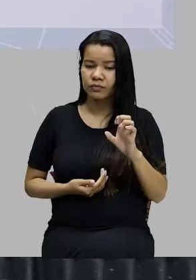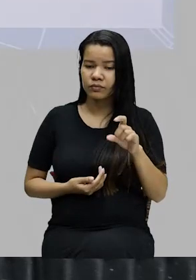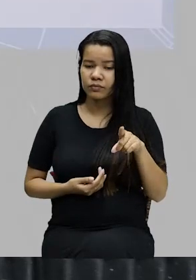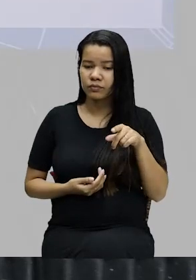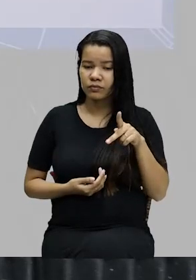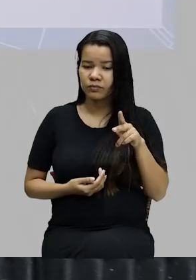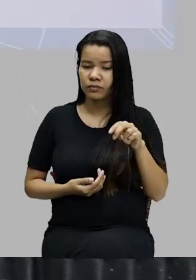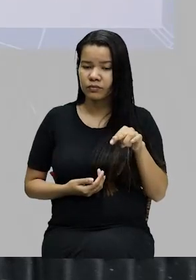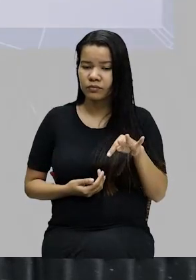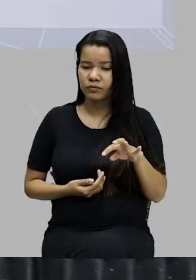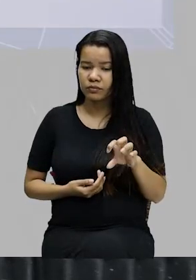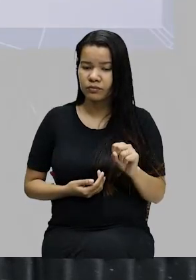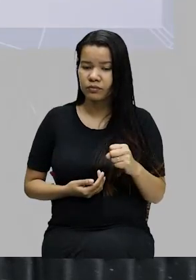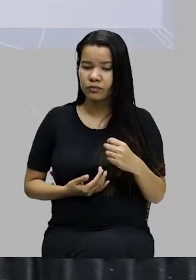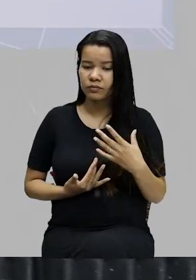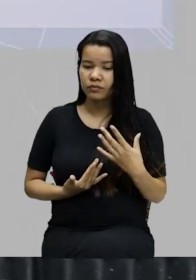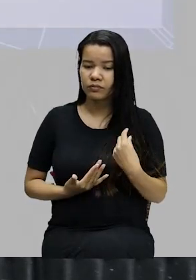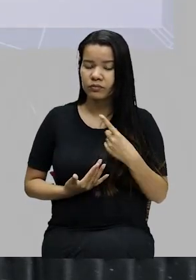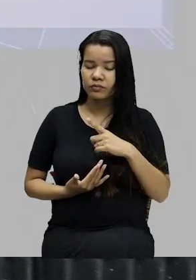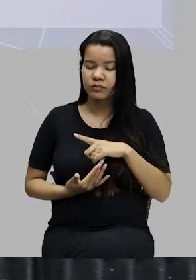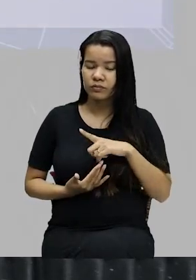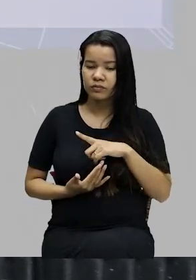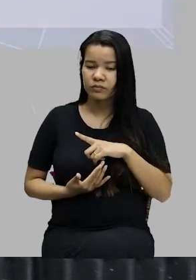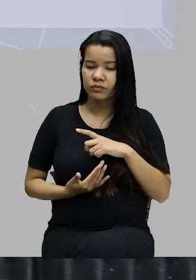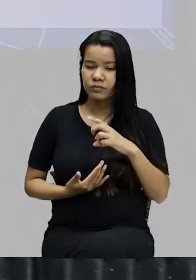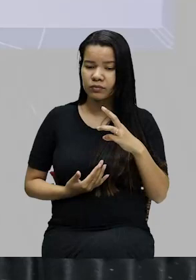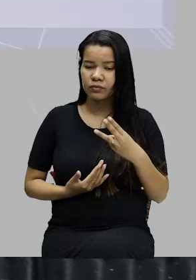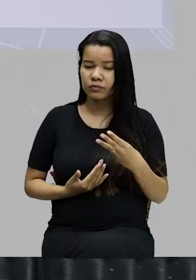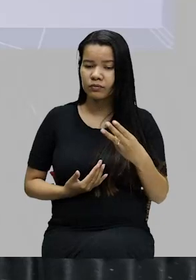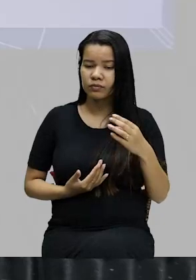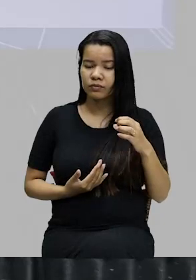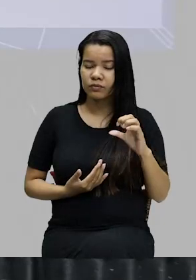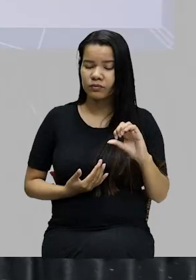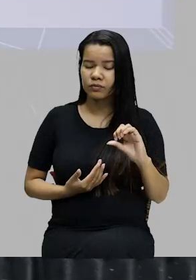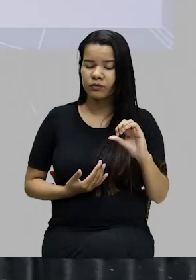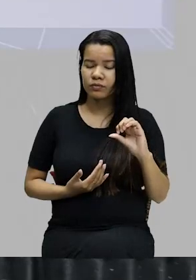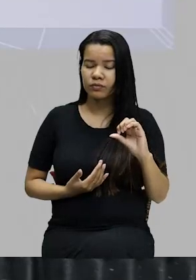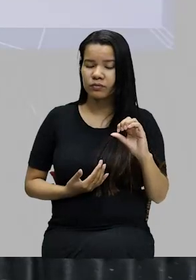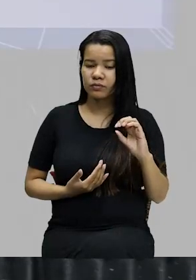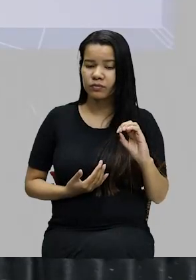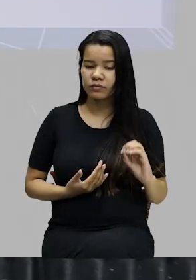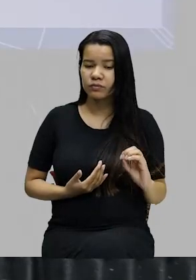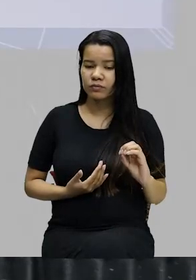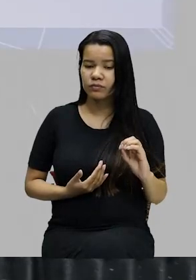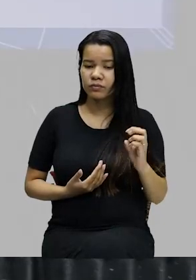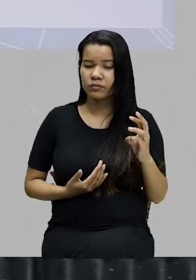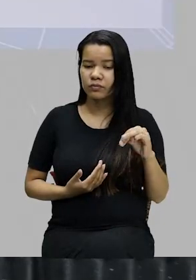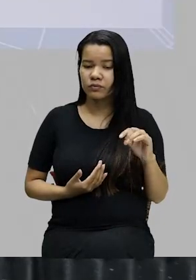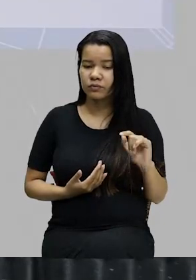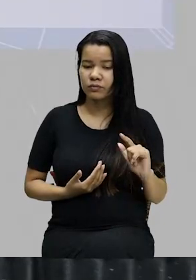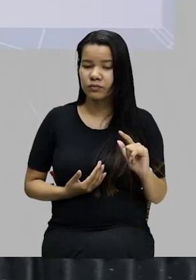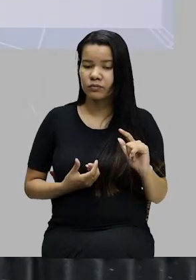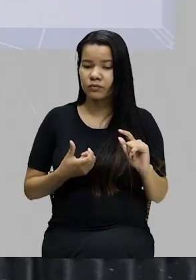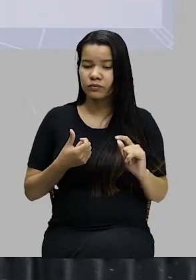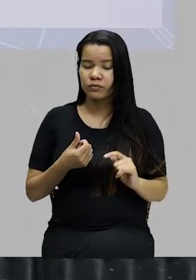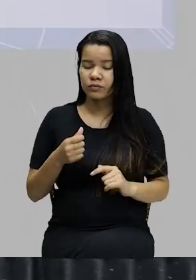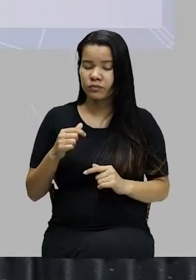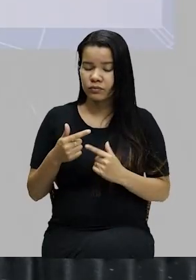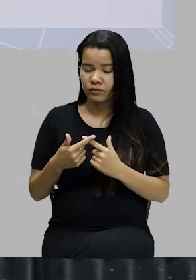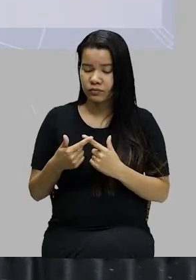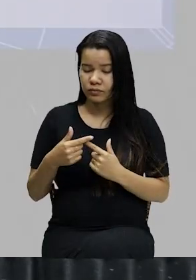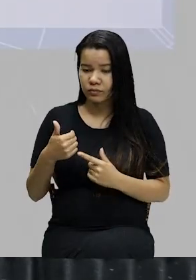21. Então, nós vamos ter em 390 miligramas de potássio, 6 vezes 10 elevado a